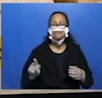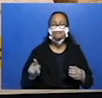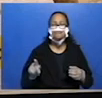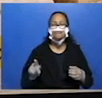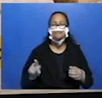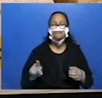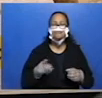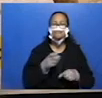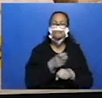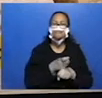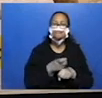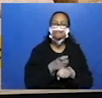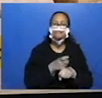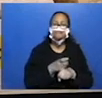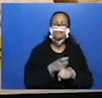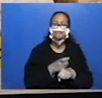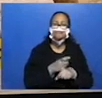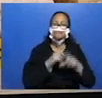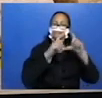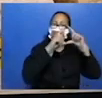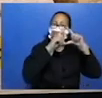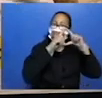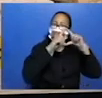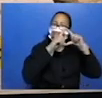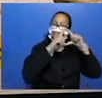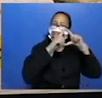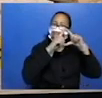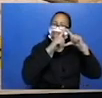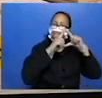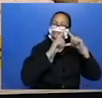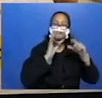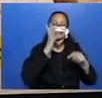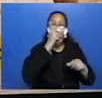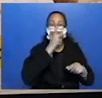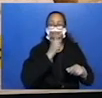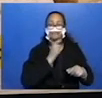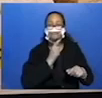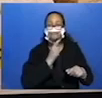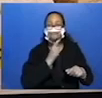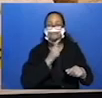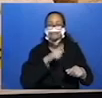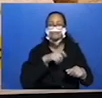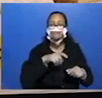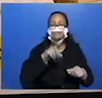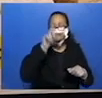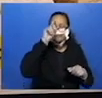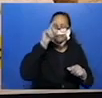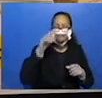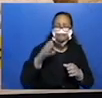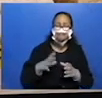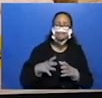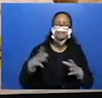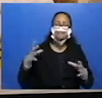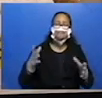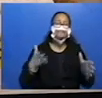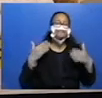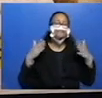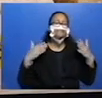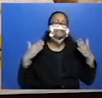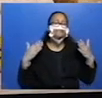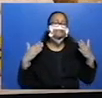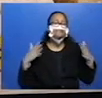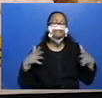lá? Pirâmides maravilhosas, grande esfinge, calor intenso,